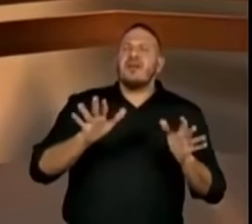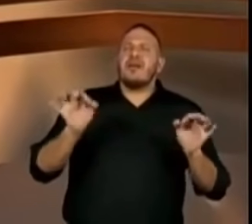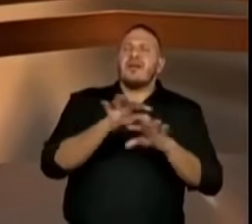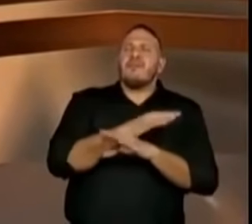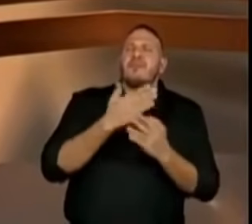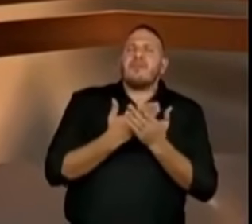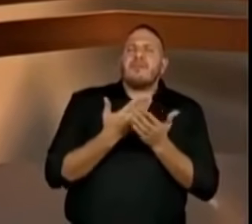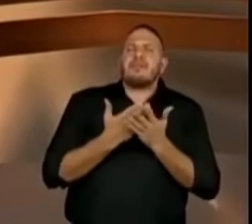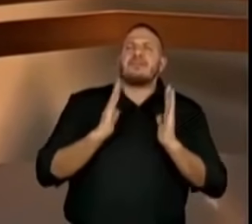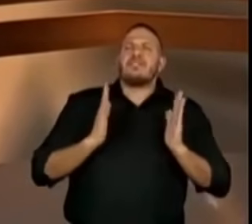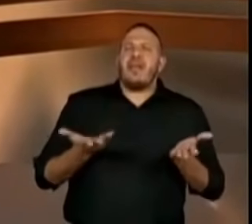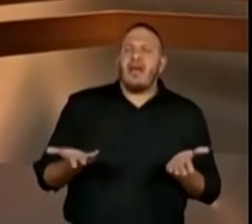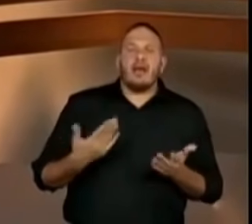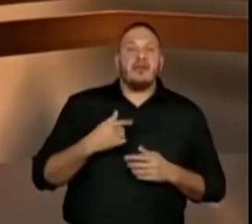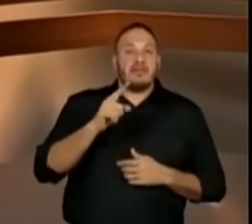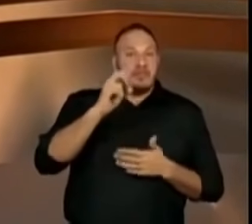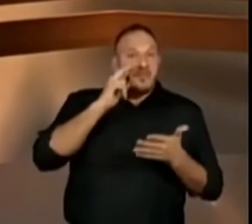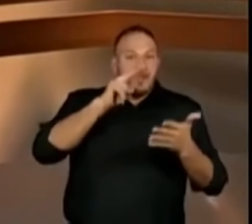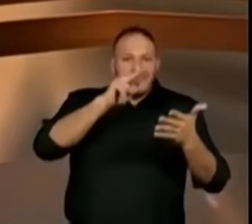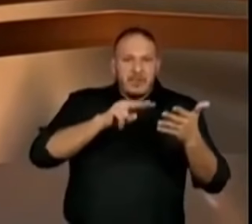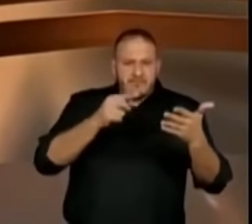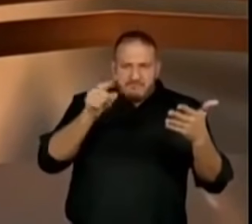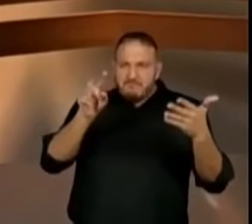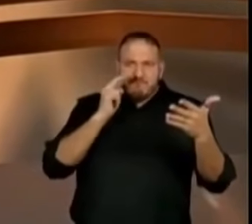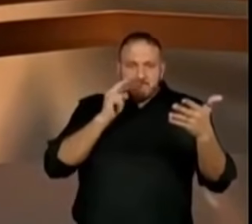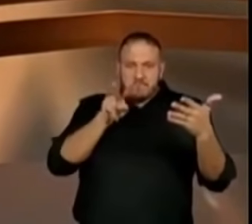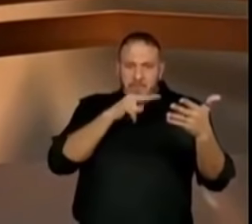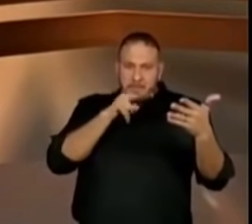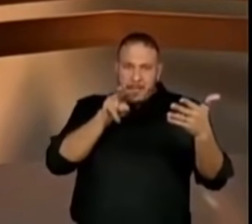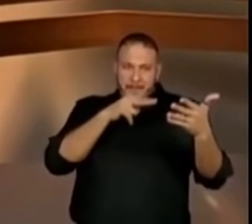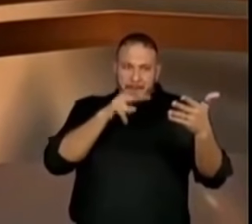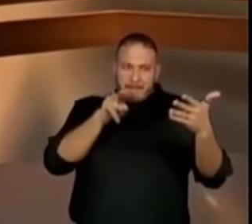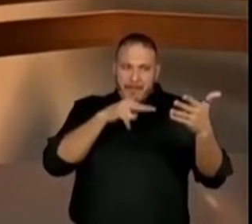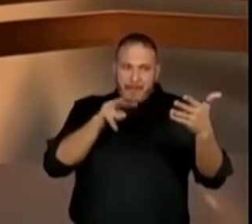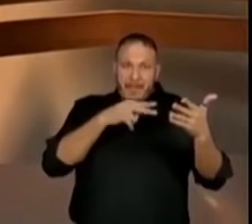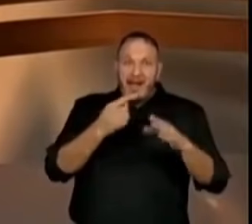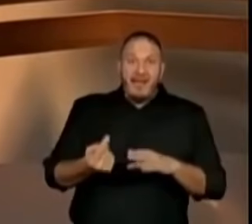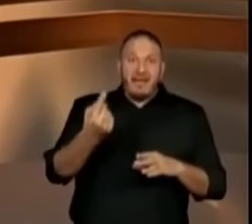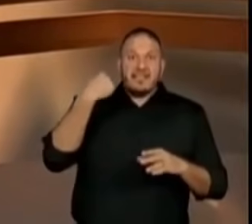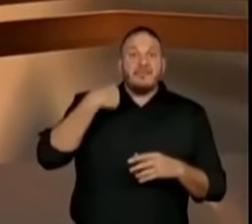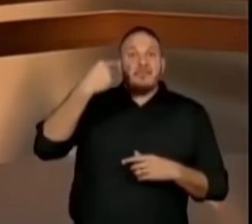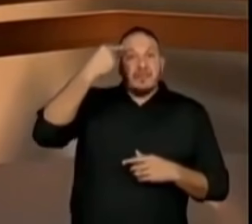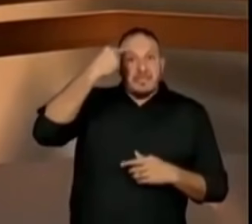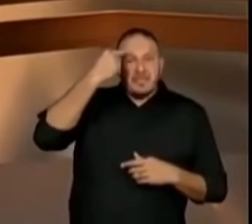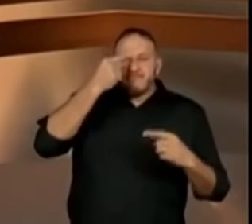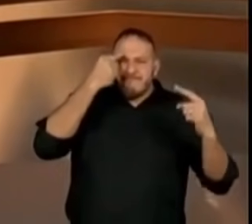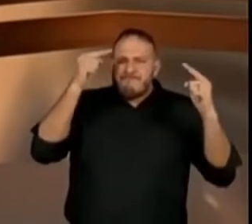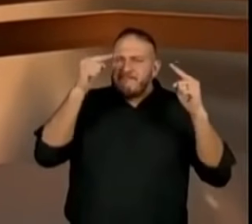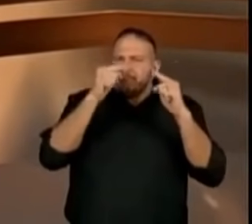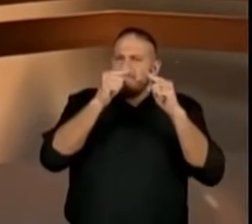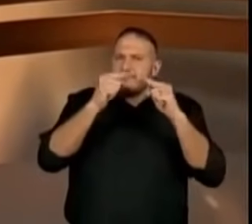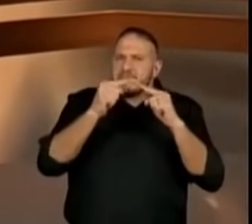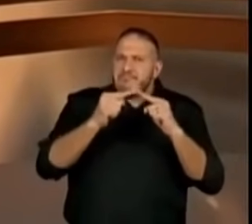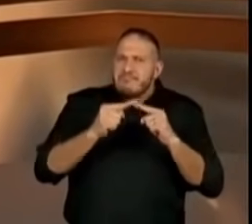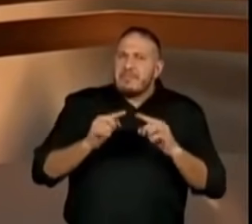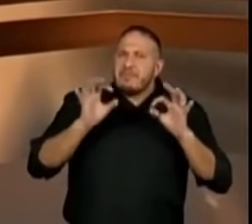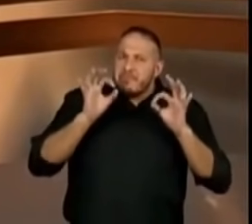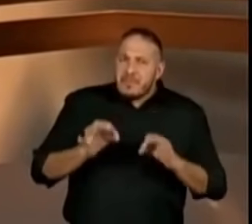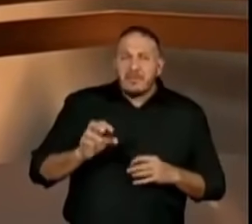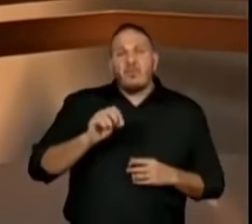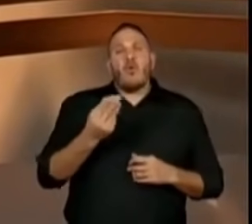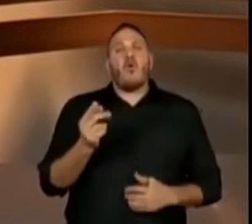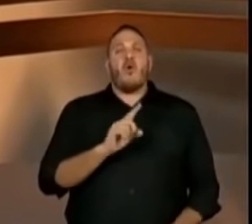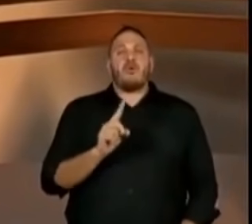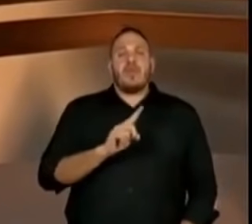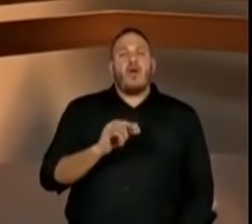casa? Você vai se certificar se tudo aquilo que você estava pensando se condiz, né? Se condiz aquilo, ou se não, se você vai